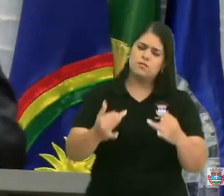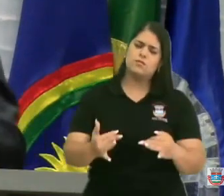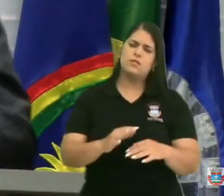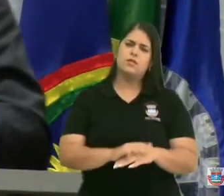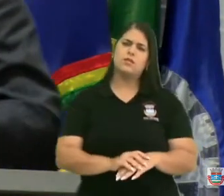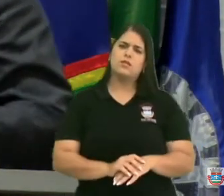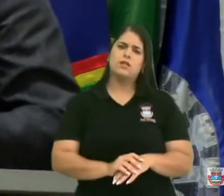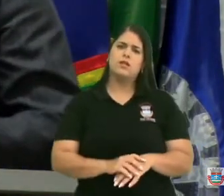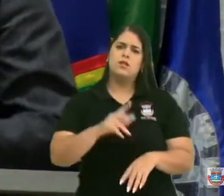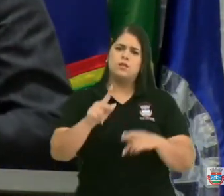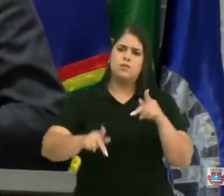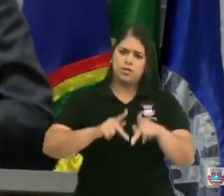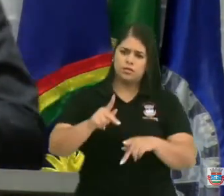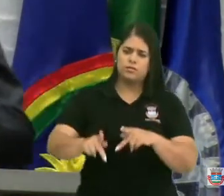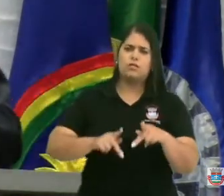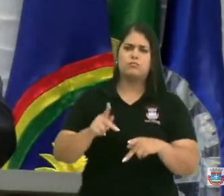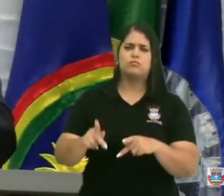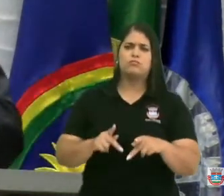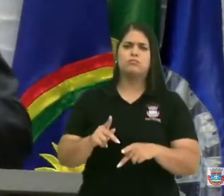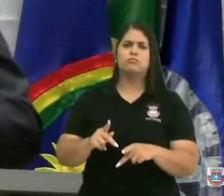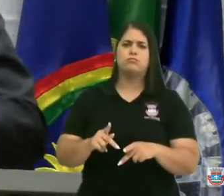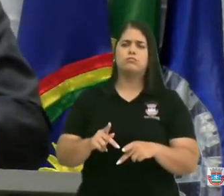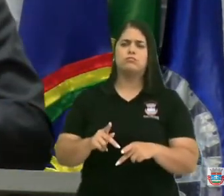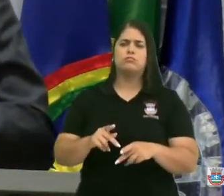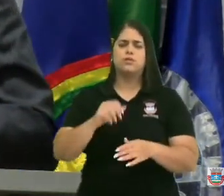Esse pessoal passou esse tempo todinho